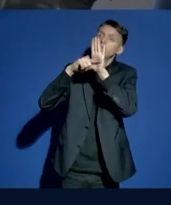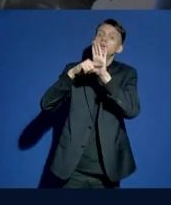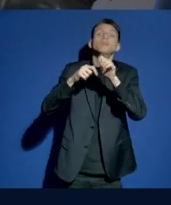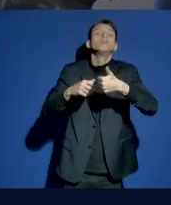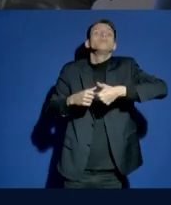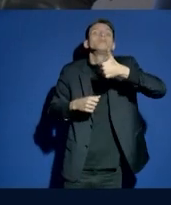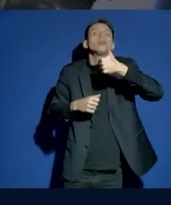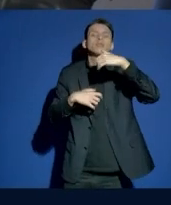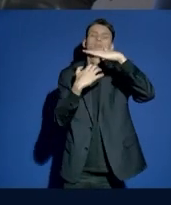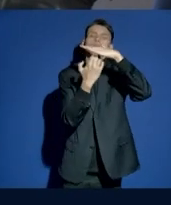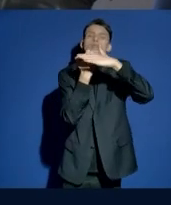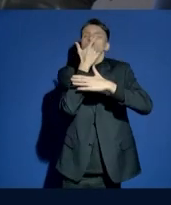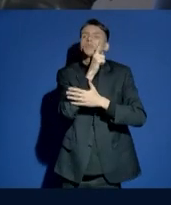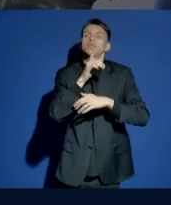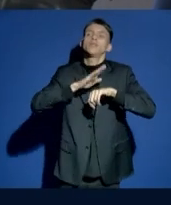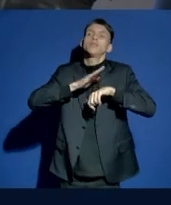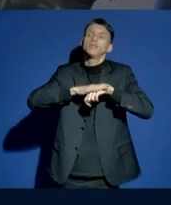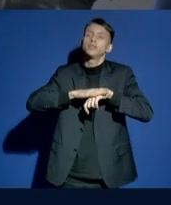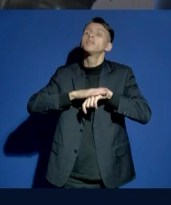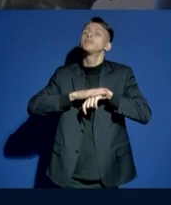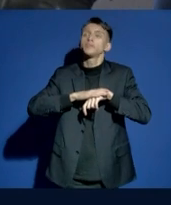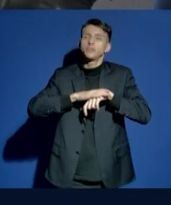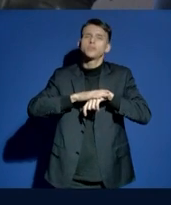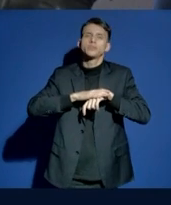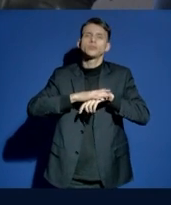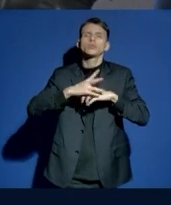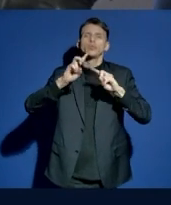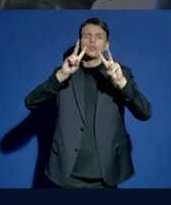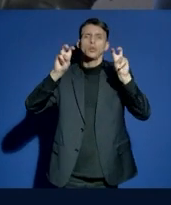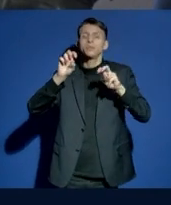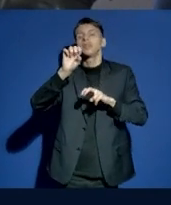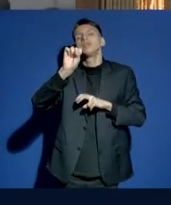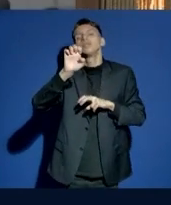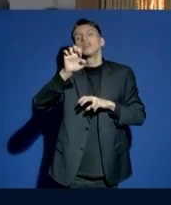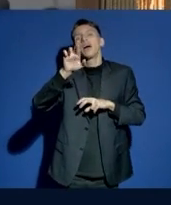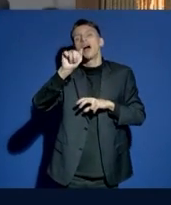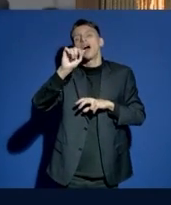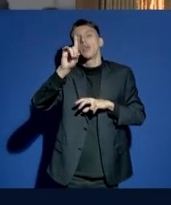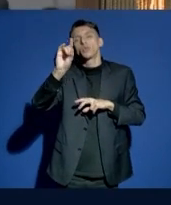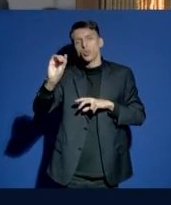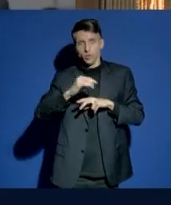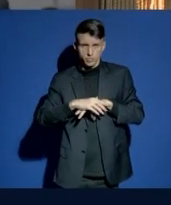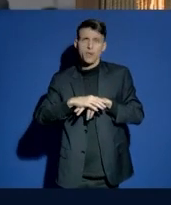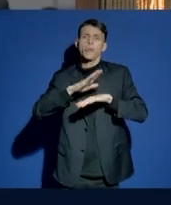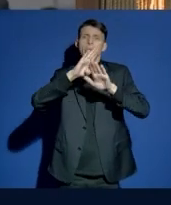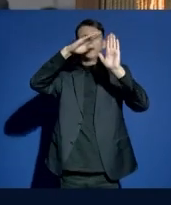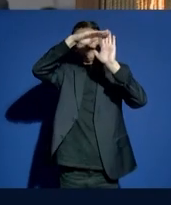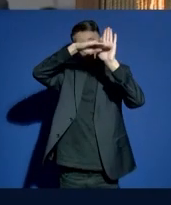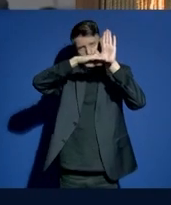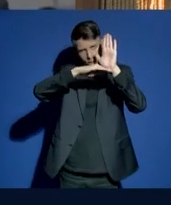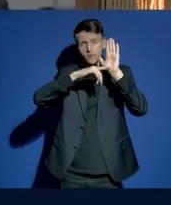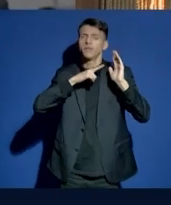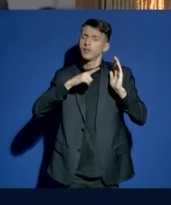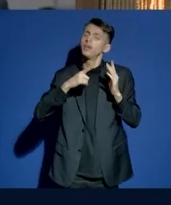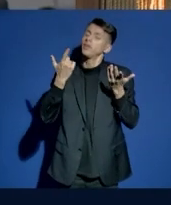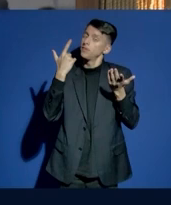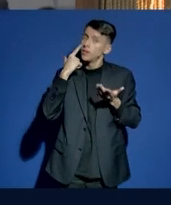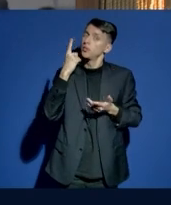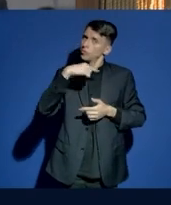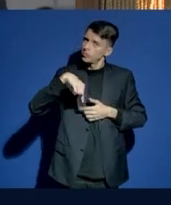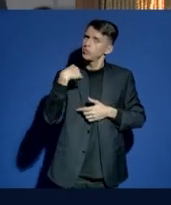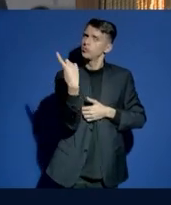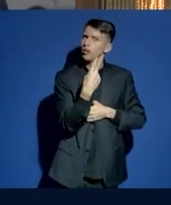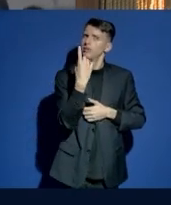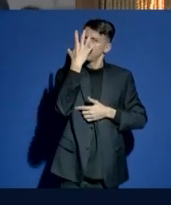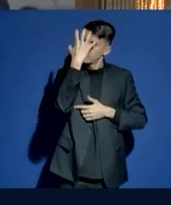empresa a adotar o protocolo do Cerrado. Então, isso são sinais, né, exemplos de como nós levamos a sério essa